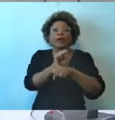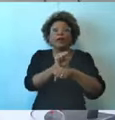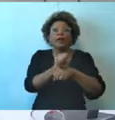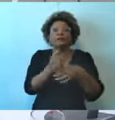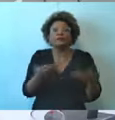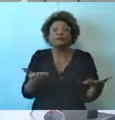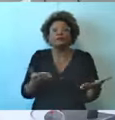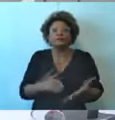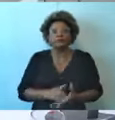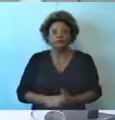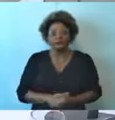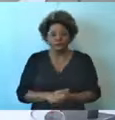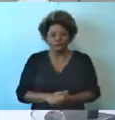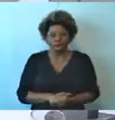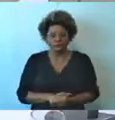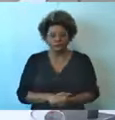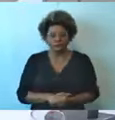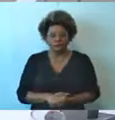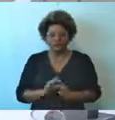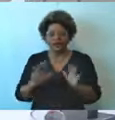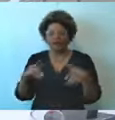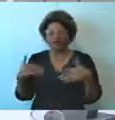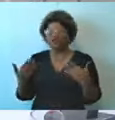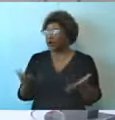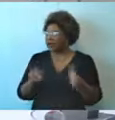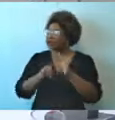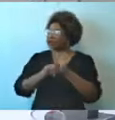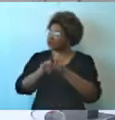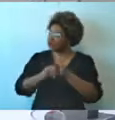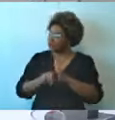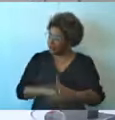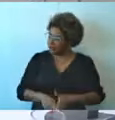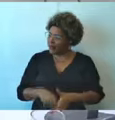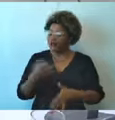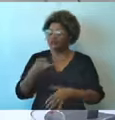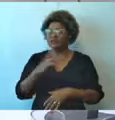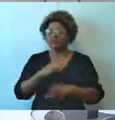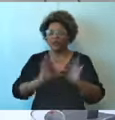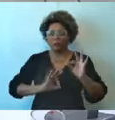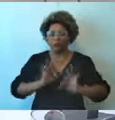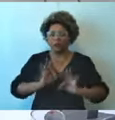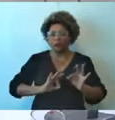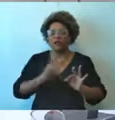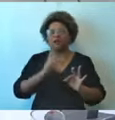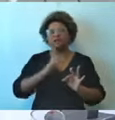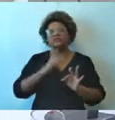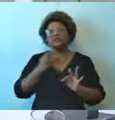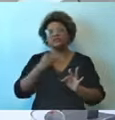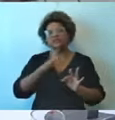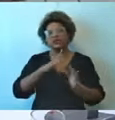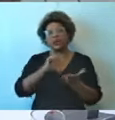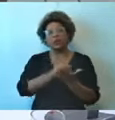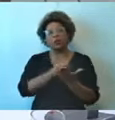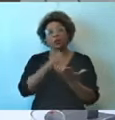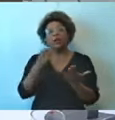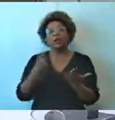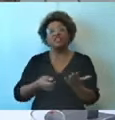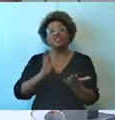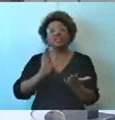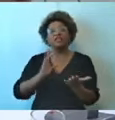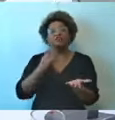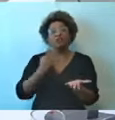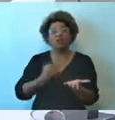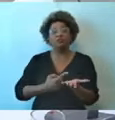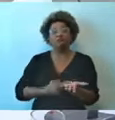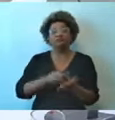Eu queria fazer esse questionamento, se existe um plano ou um calendário de trabalho, né, com essa previsão, e de quando esses estudos serão